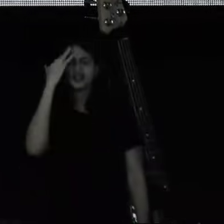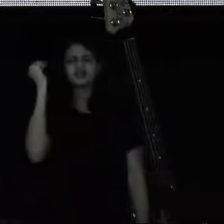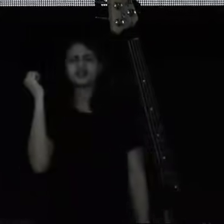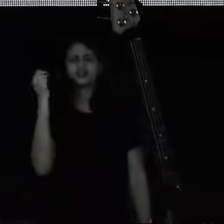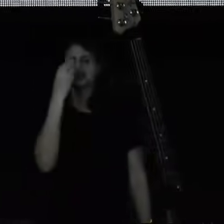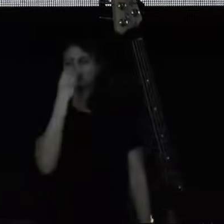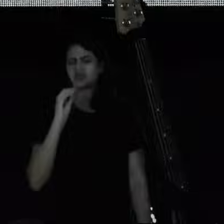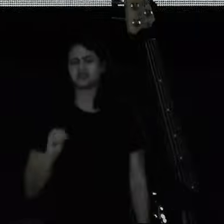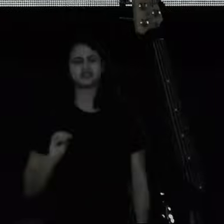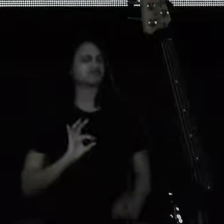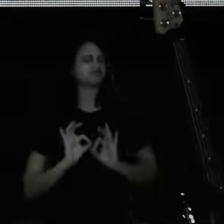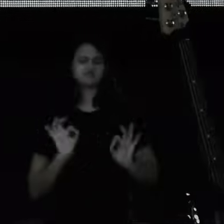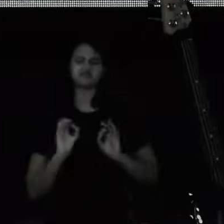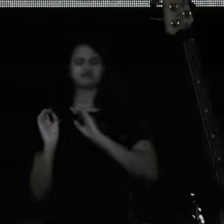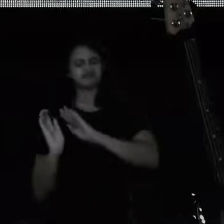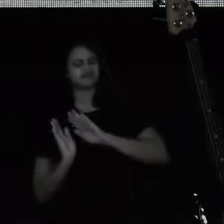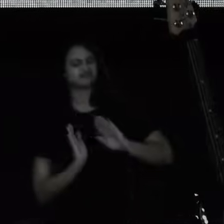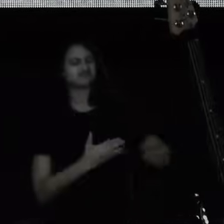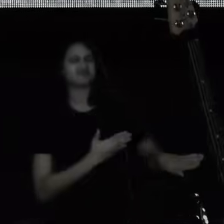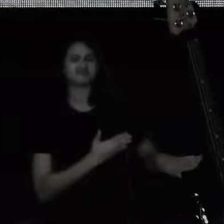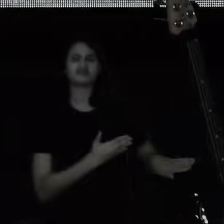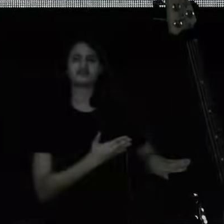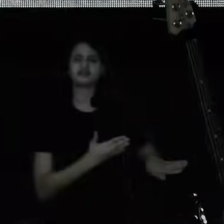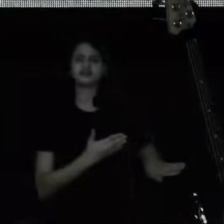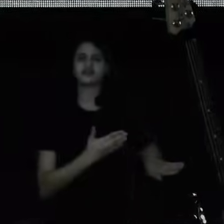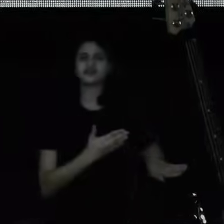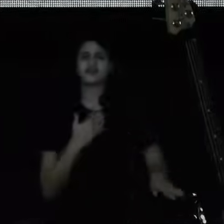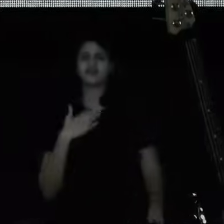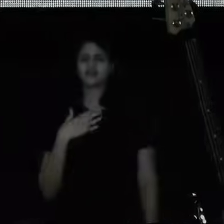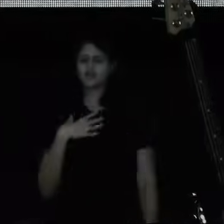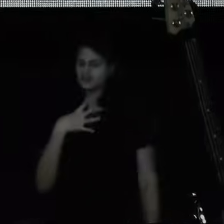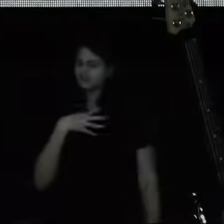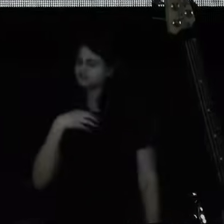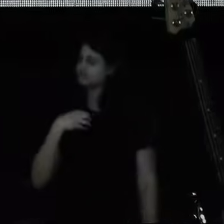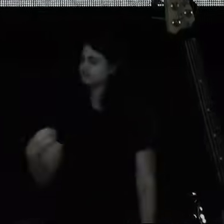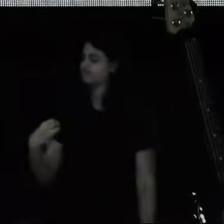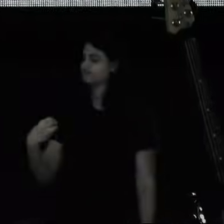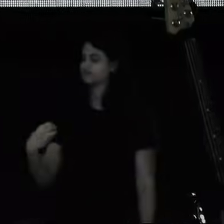pensamentos de adoção. Ah, sabe,